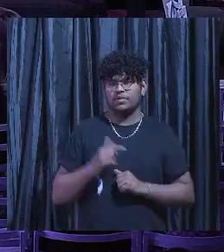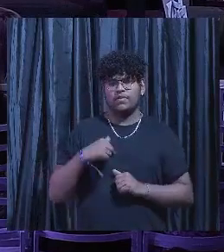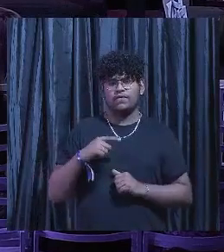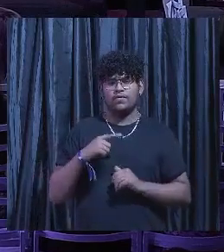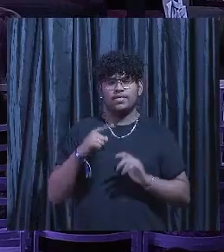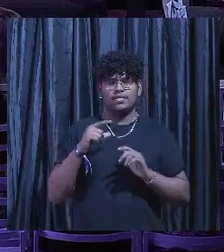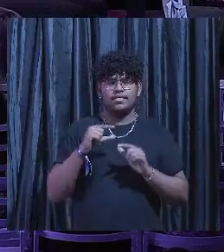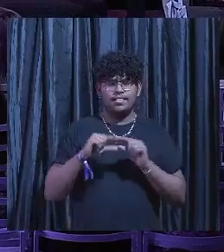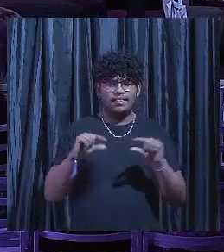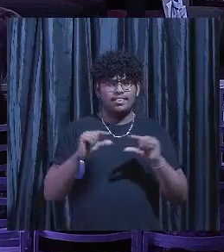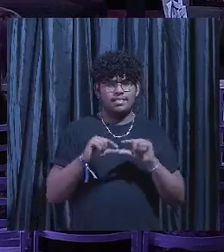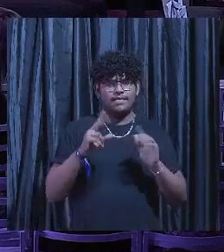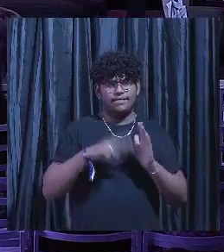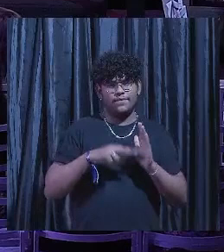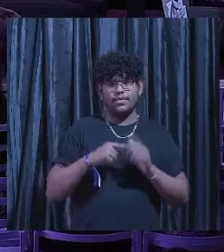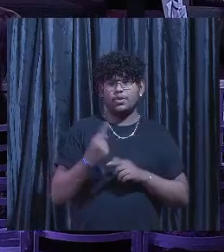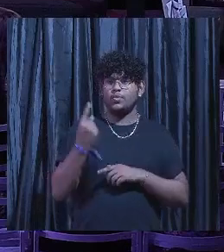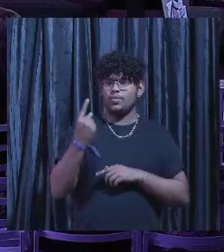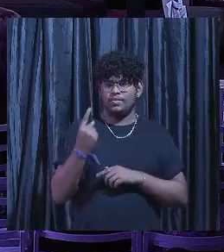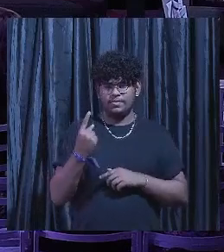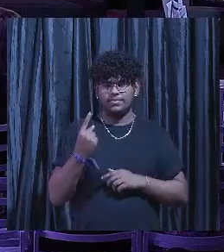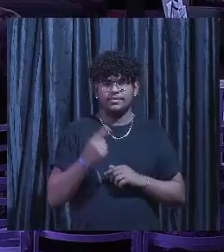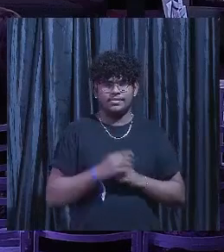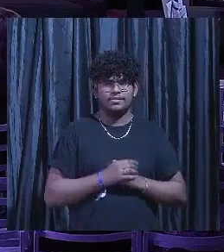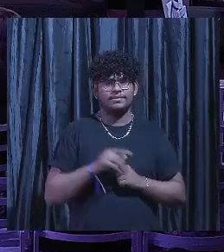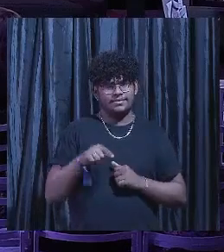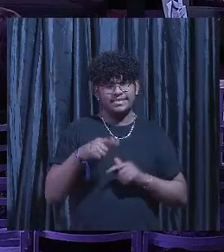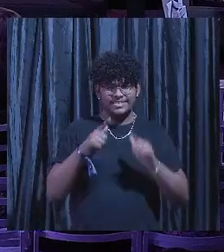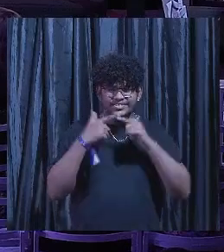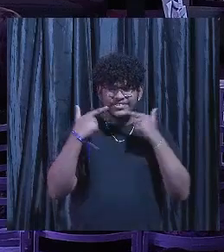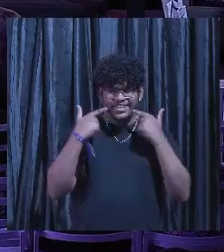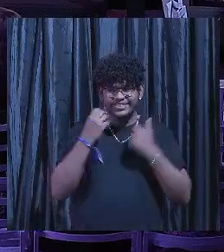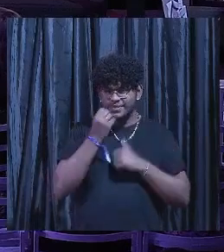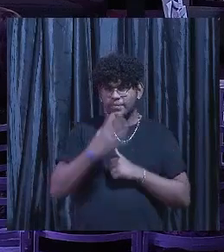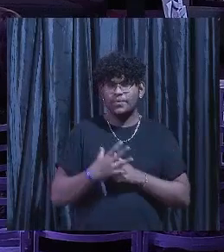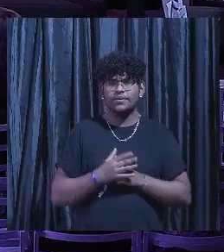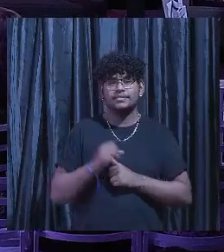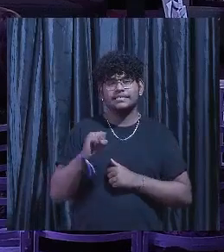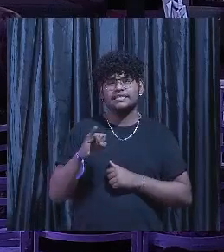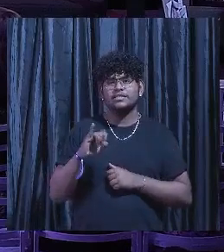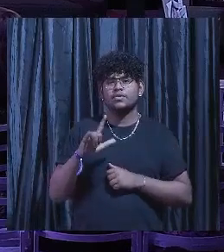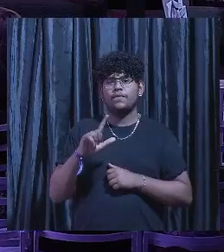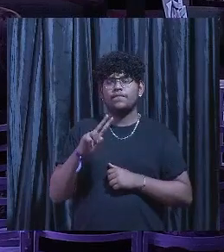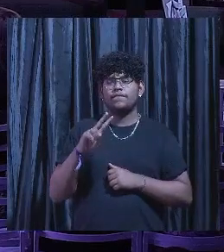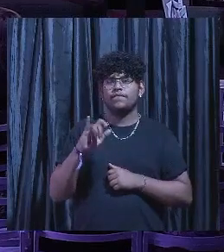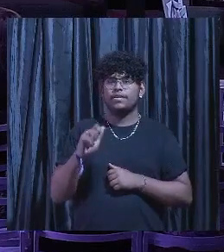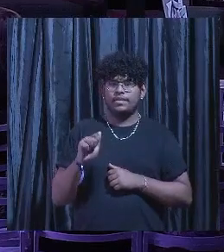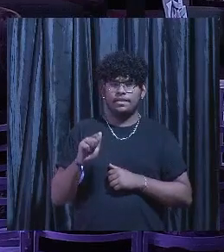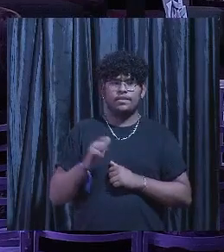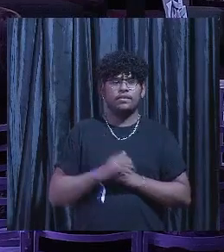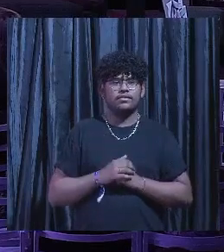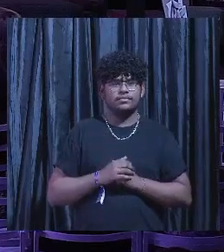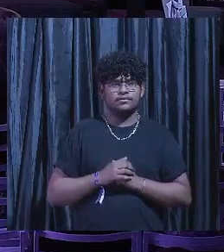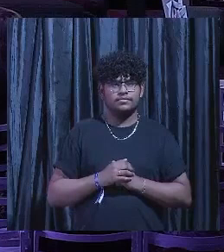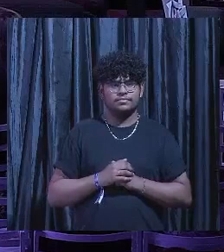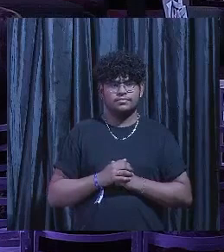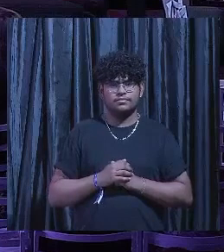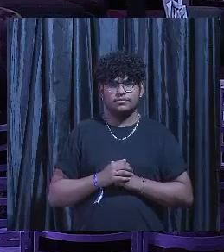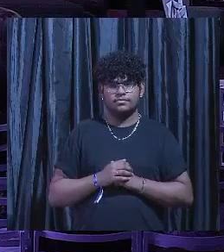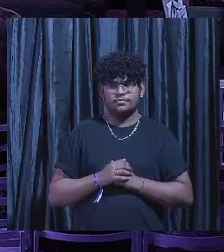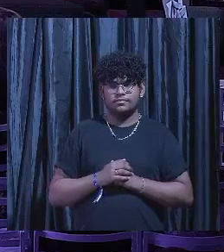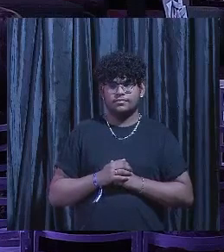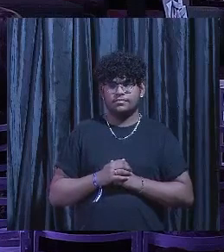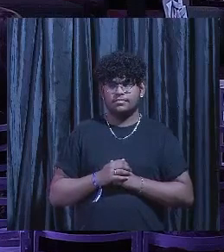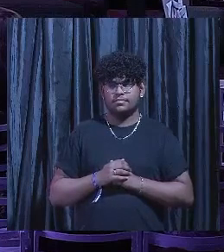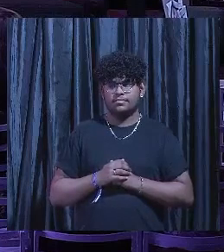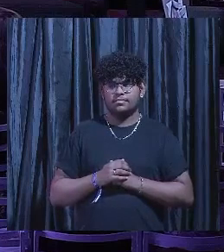chegar exibida, tá bom? Nossa. Porque tu merece, teu sorriso é bom. Silvia Arani acumula... Ai,